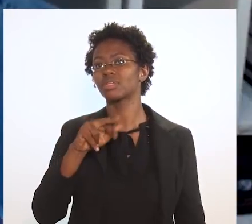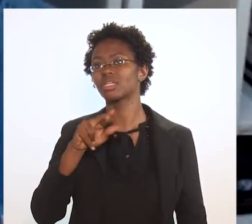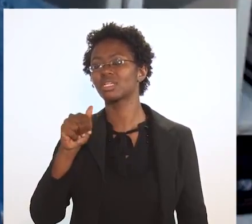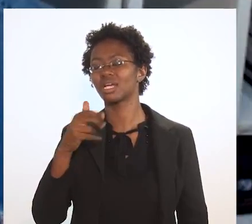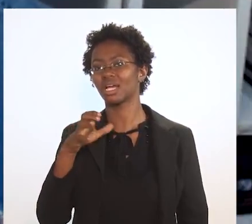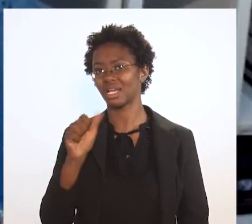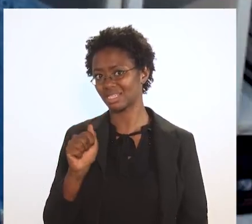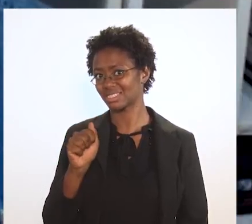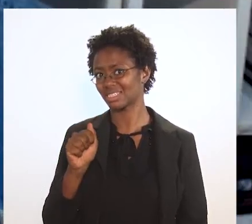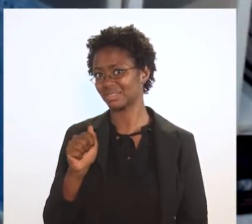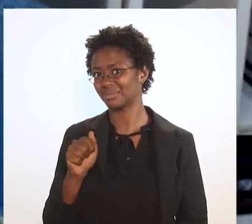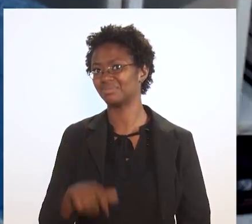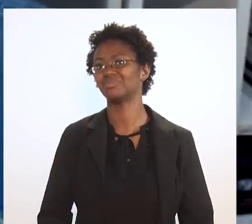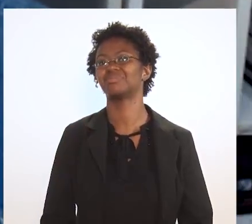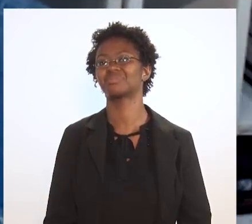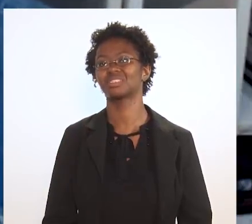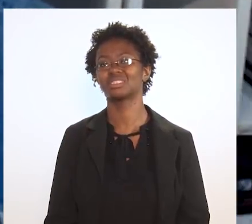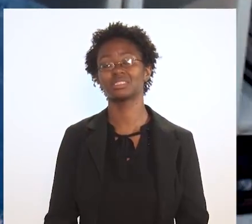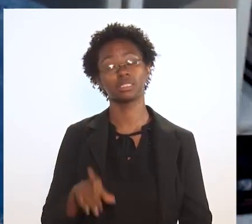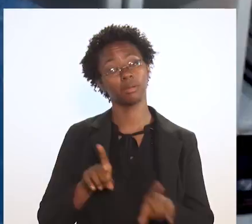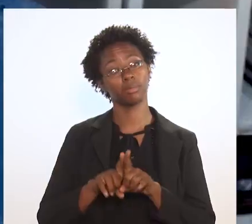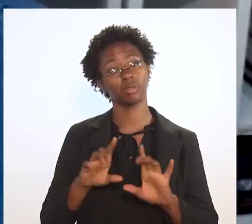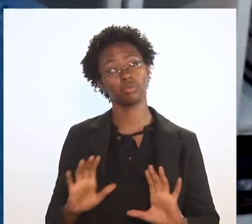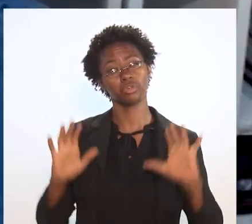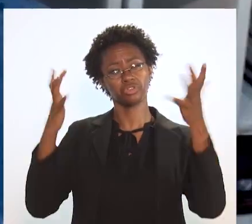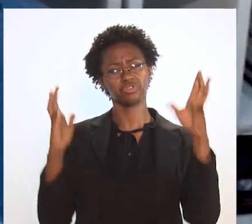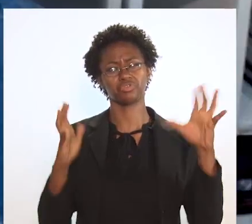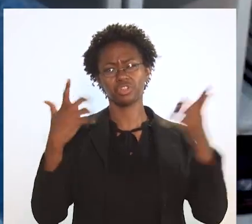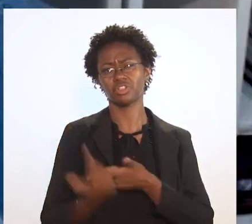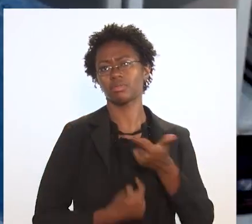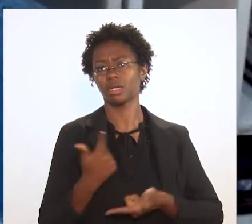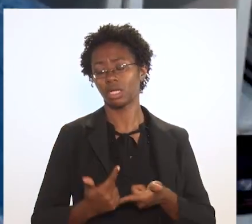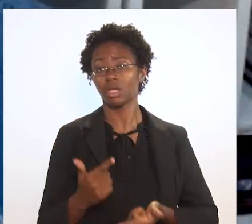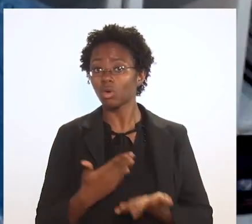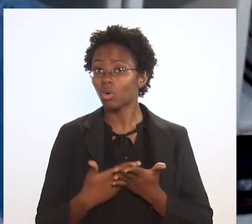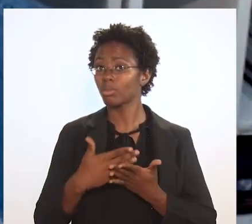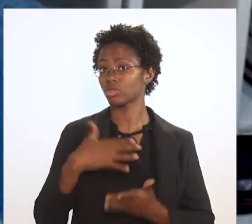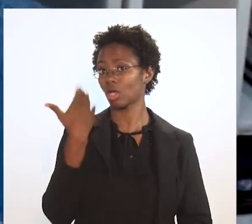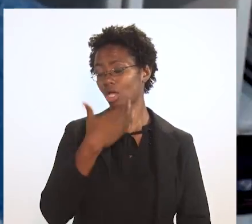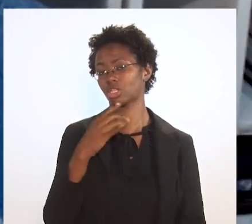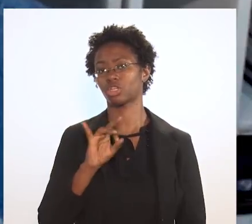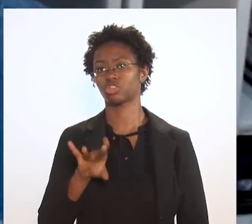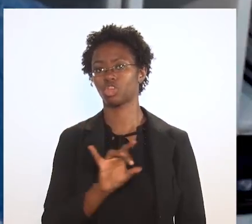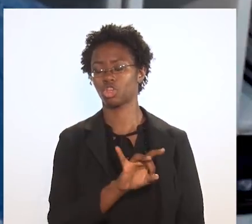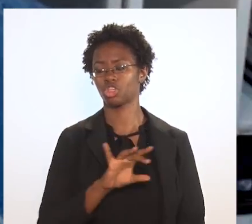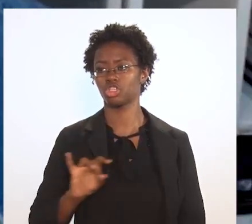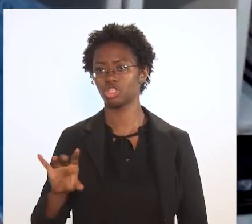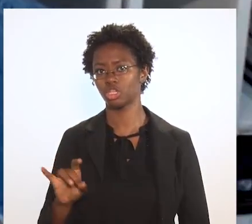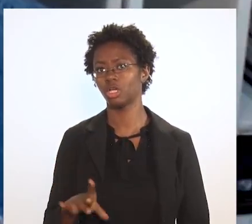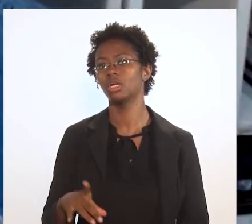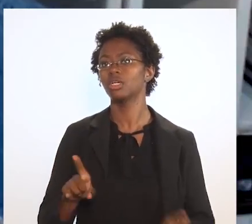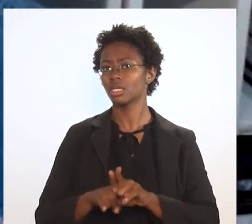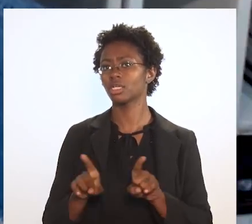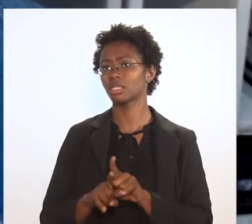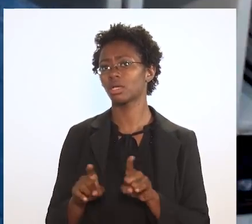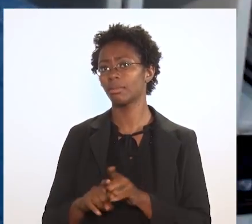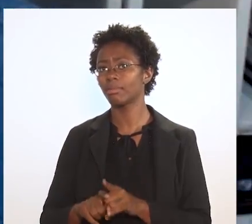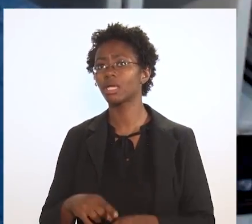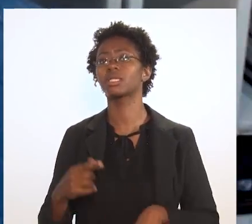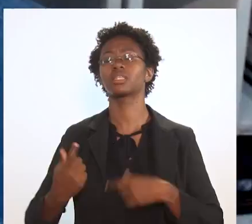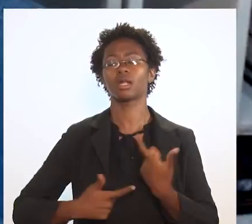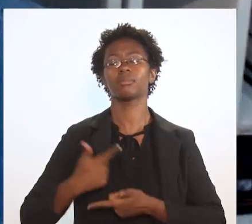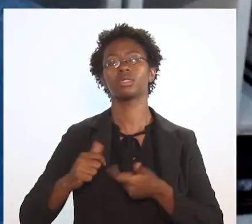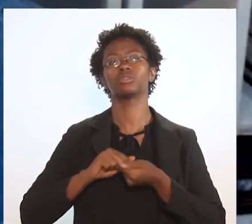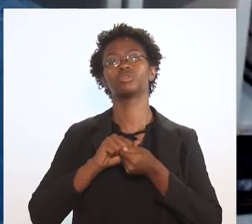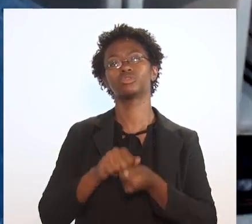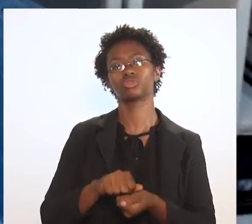para grandes sucessos como Força Maior e Eterna Procura. Iniciou então sua carreira solo, além de atuar nas bandas de